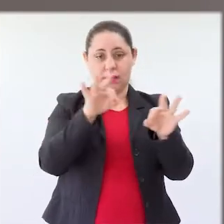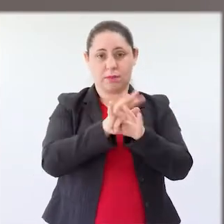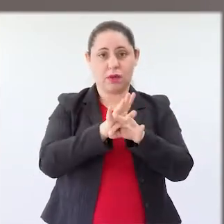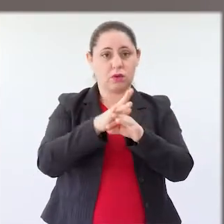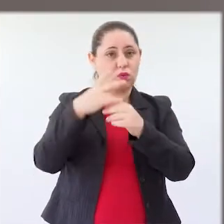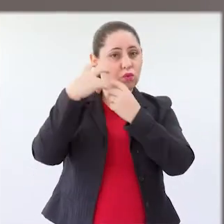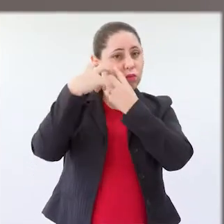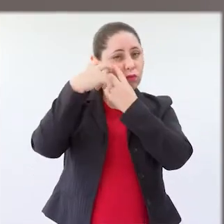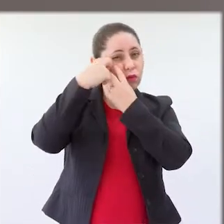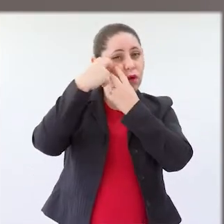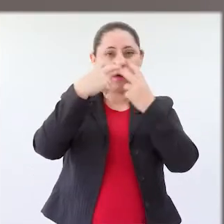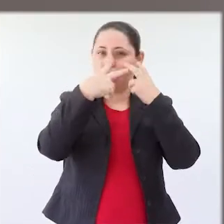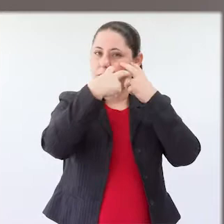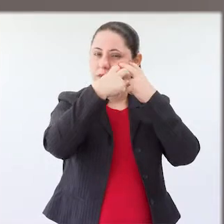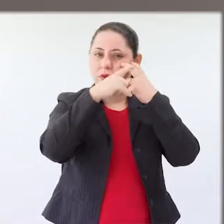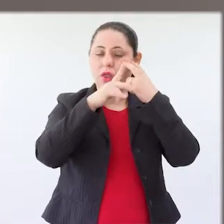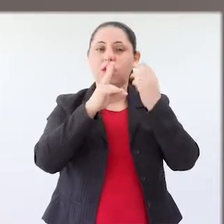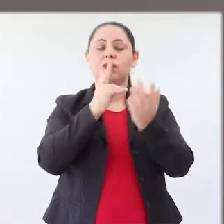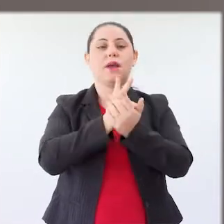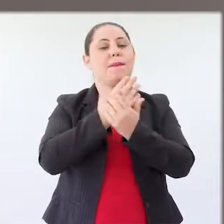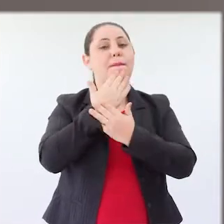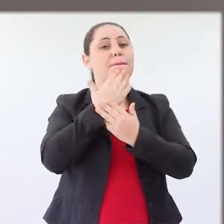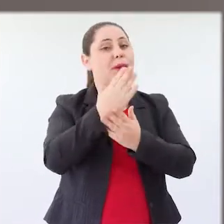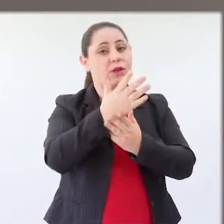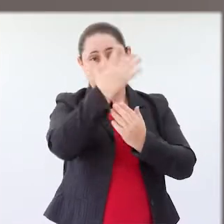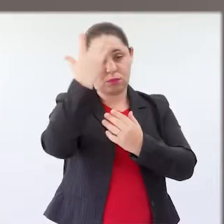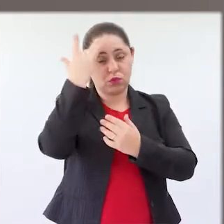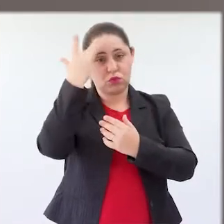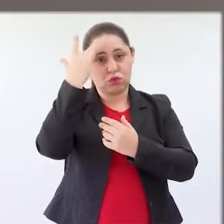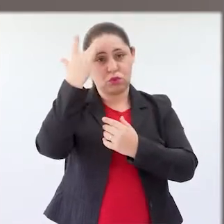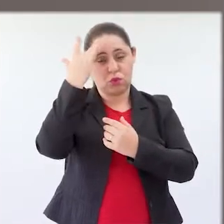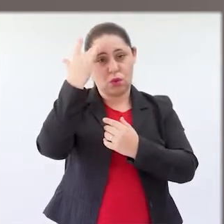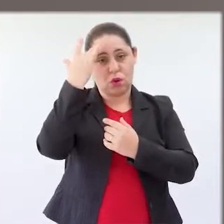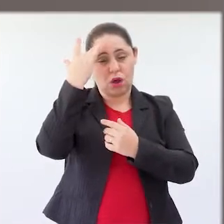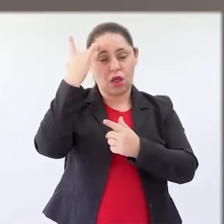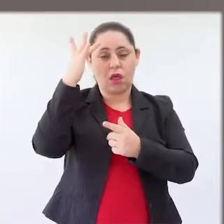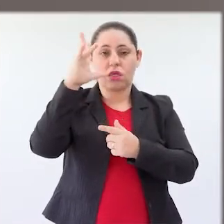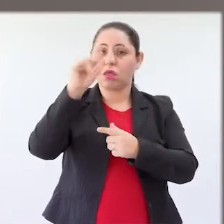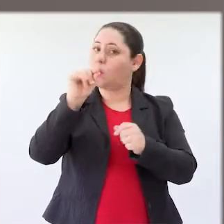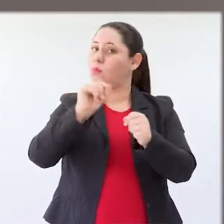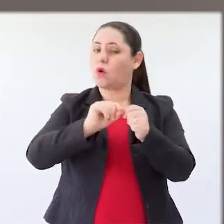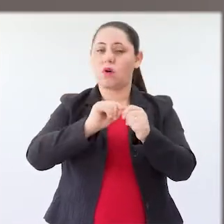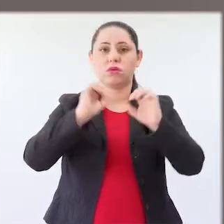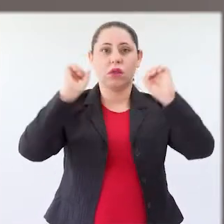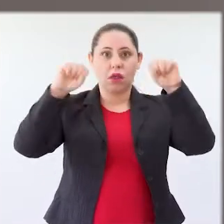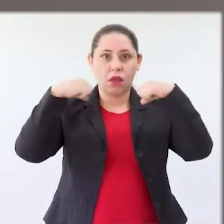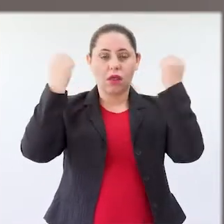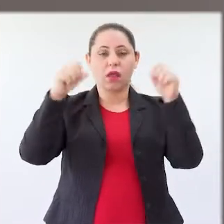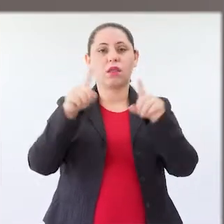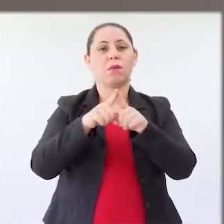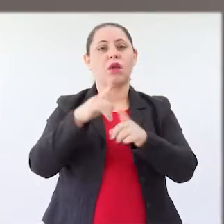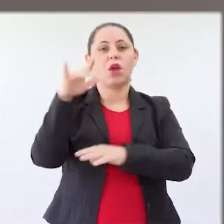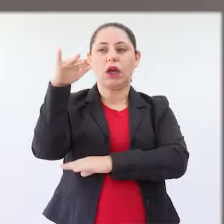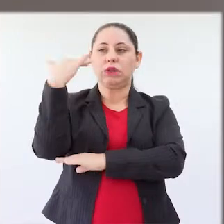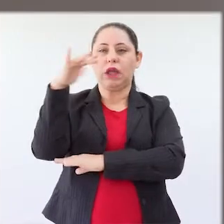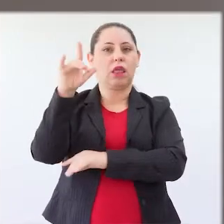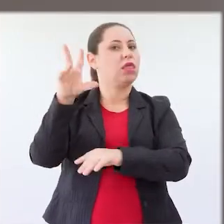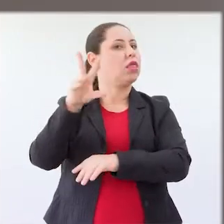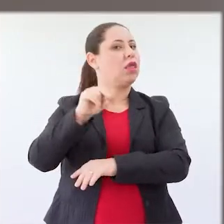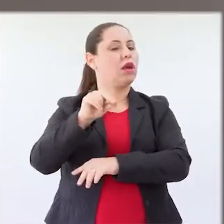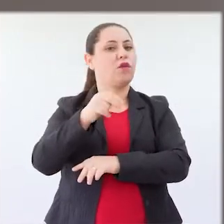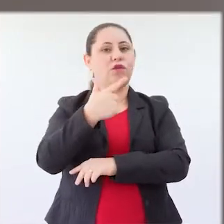muito simples. Eu sempre peço para os meus pacientes ficar sem fazer atividade física e o consumo de álcool por no